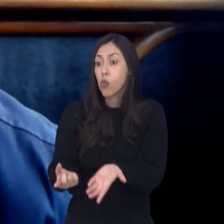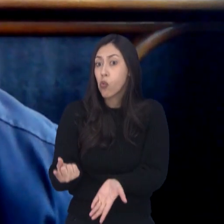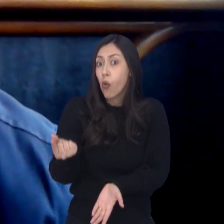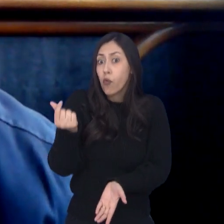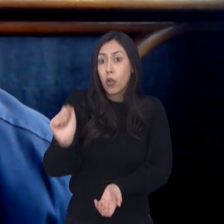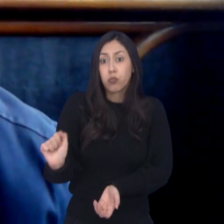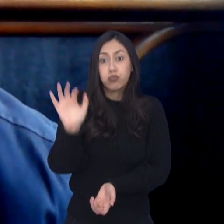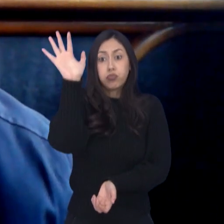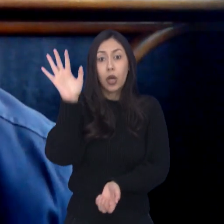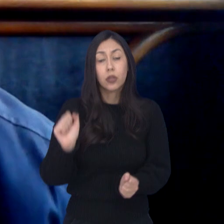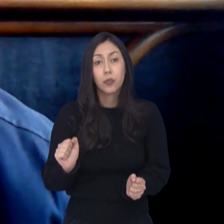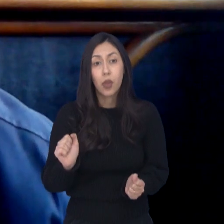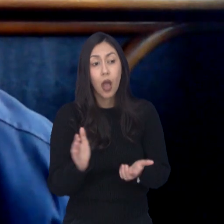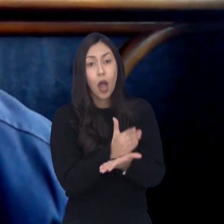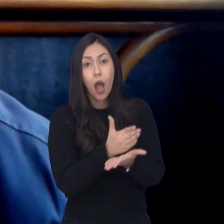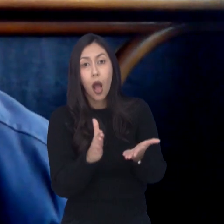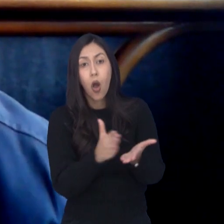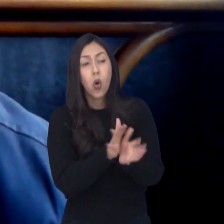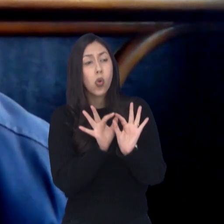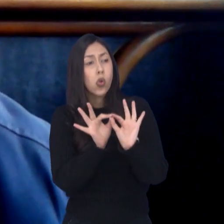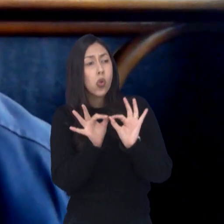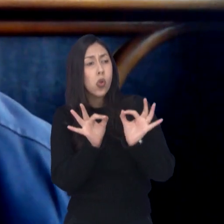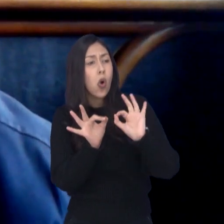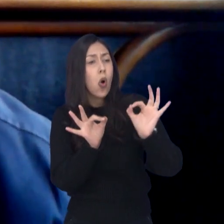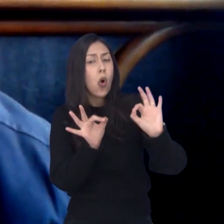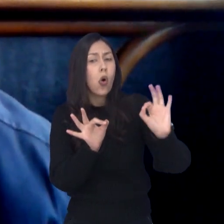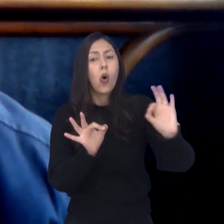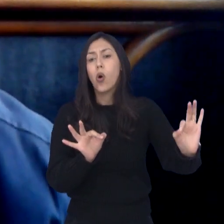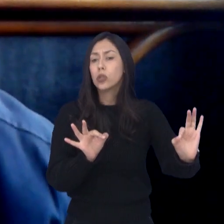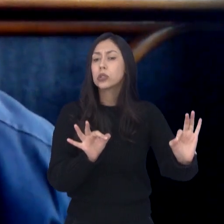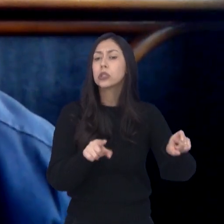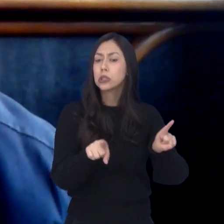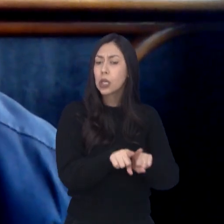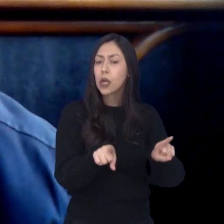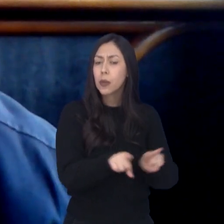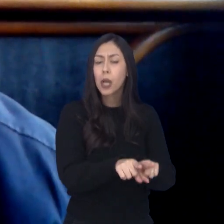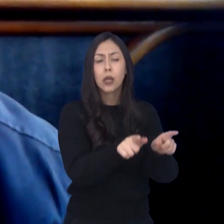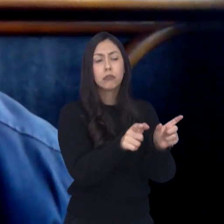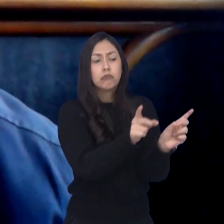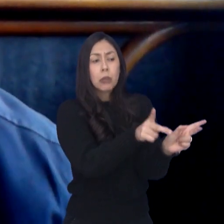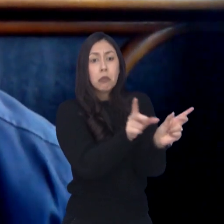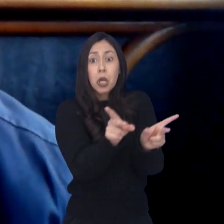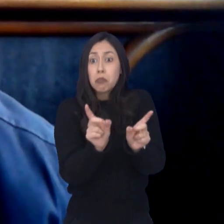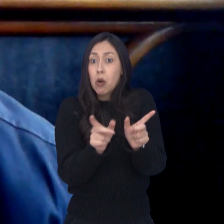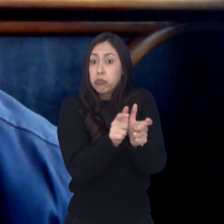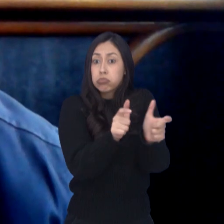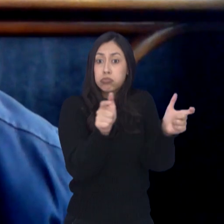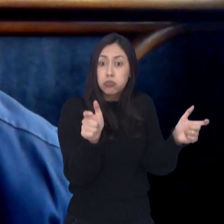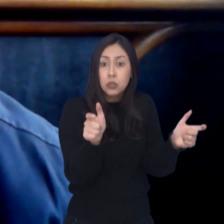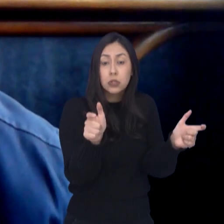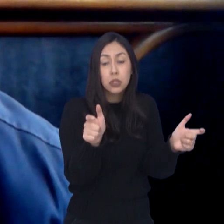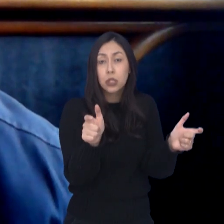do que outros. Tem outros mais distantes ainda da gente, também tem o volume dele de vendas de um